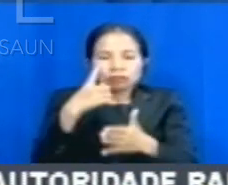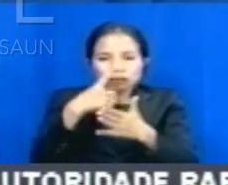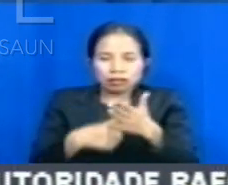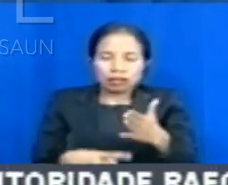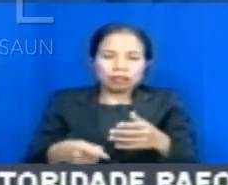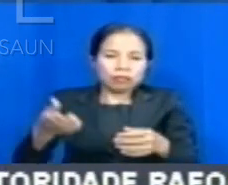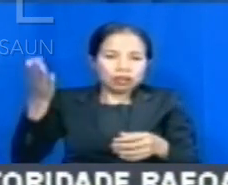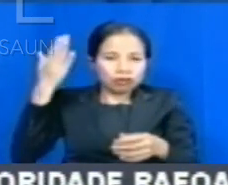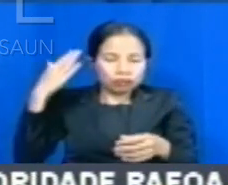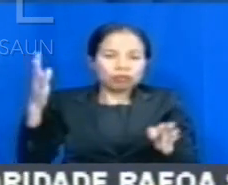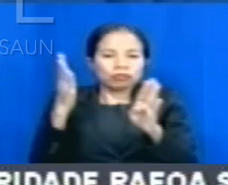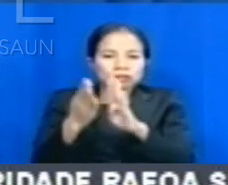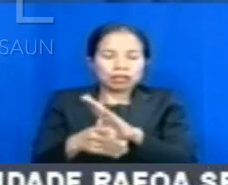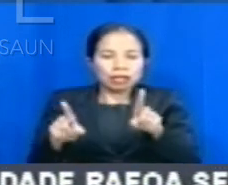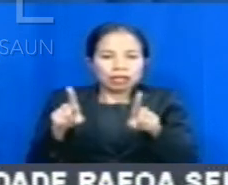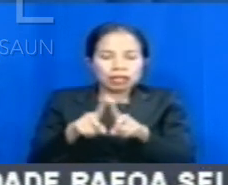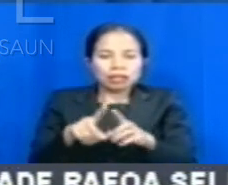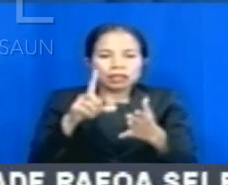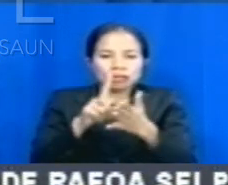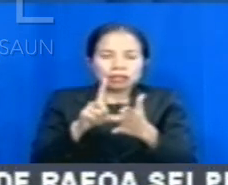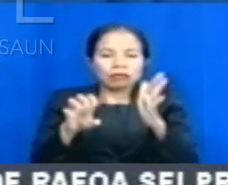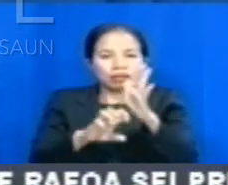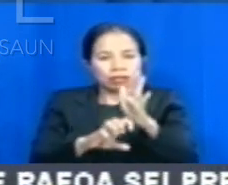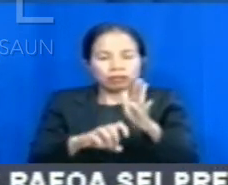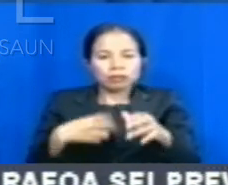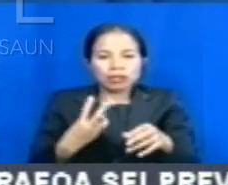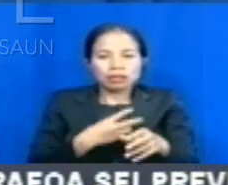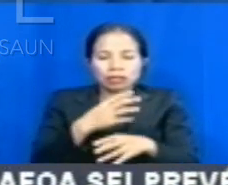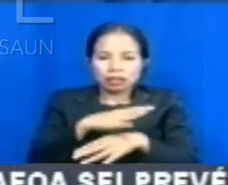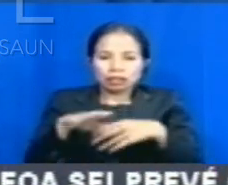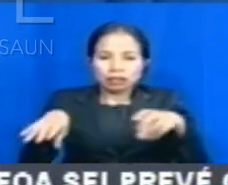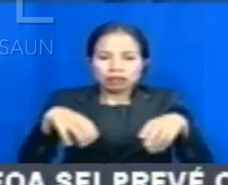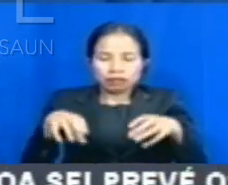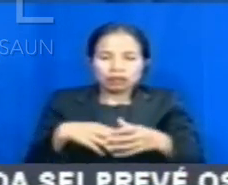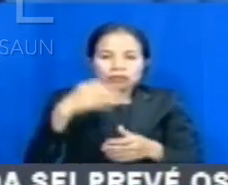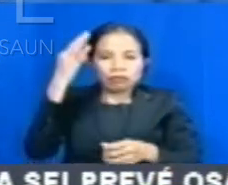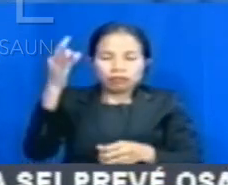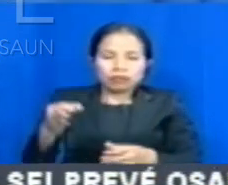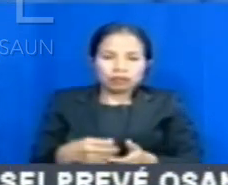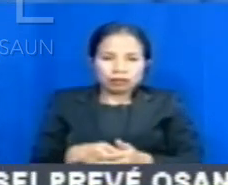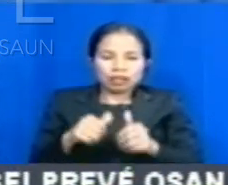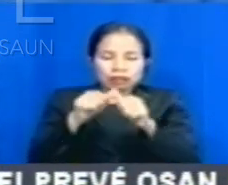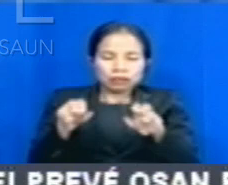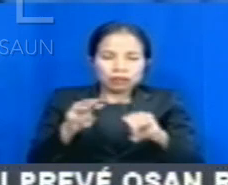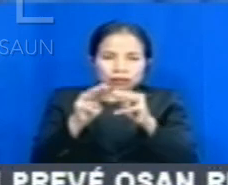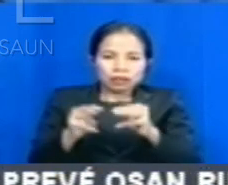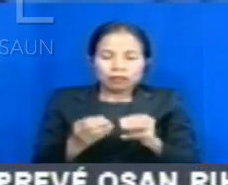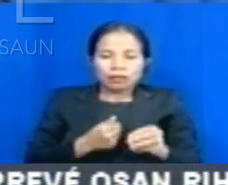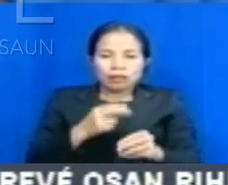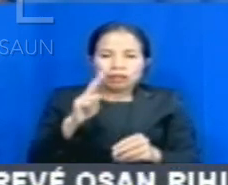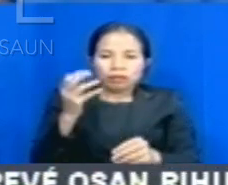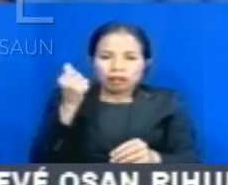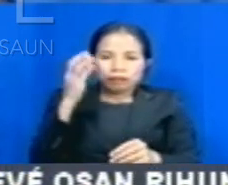passado sai nessa lição da ida minha serviço e futuro. Administrador município Aileu, Abel da